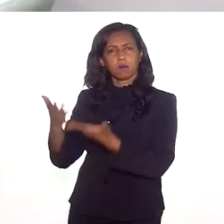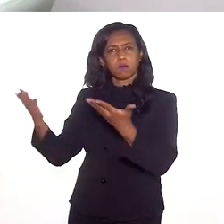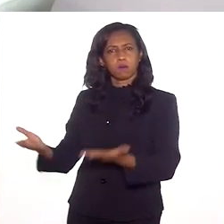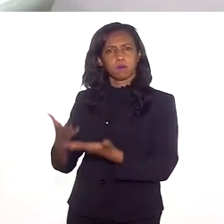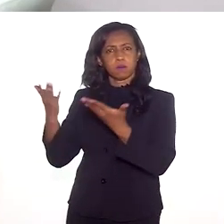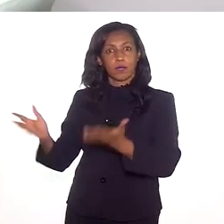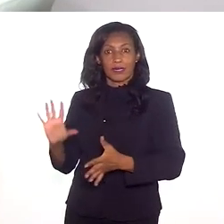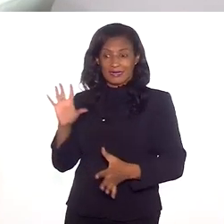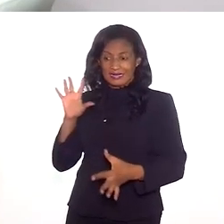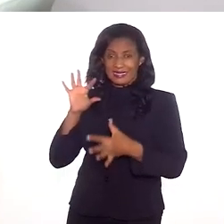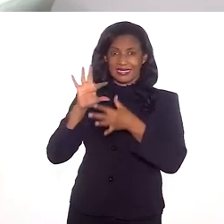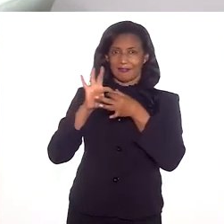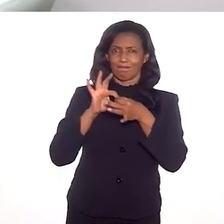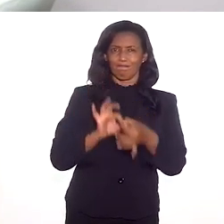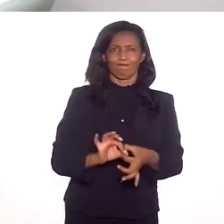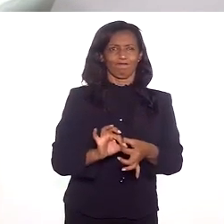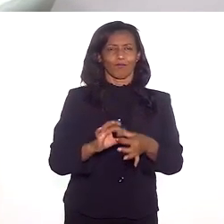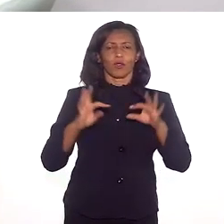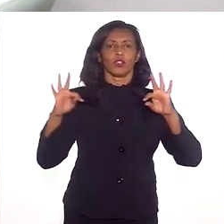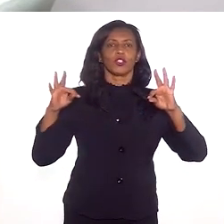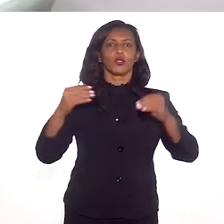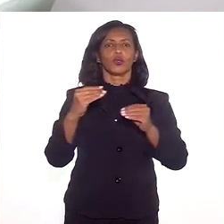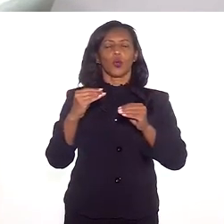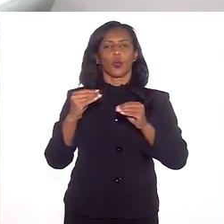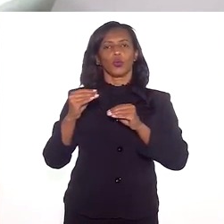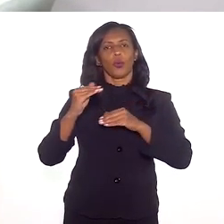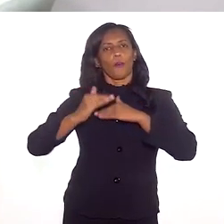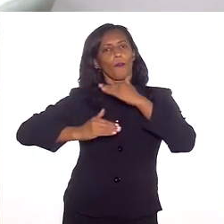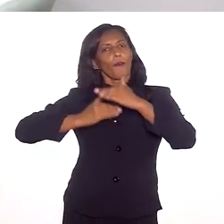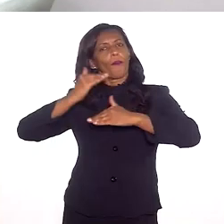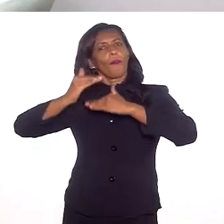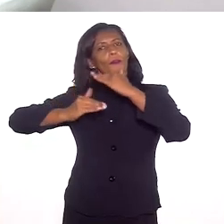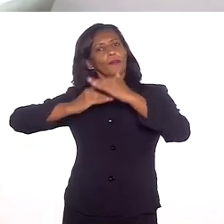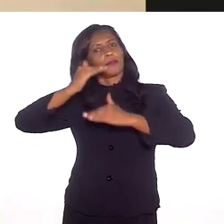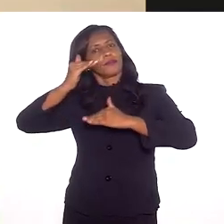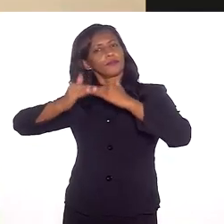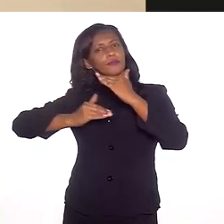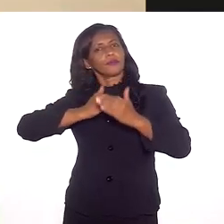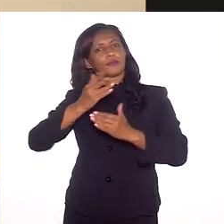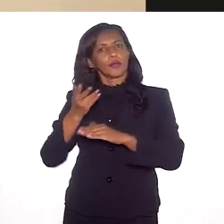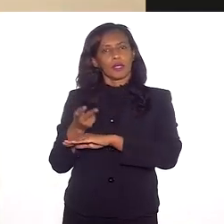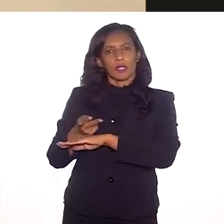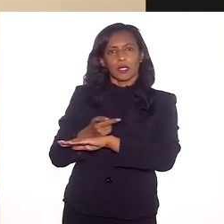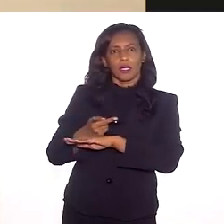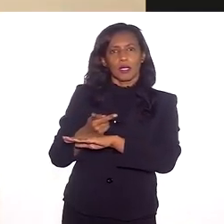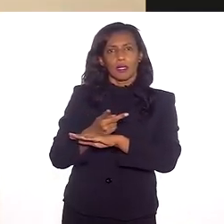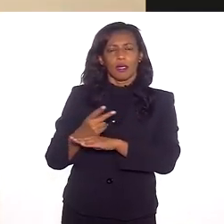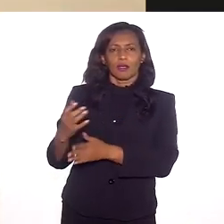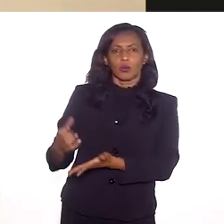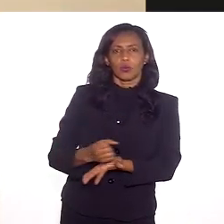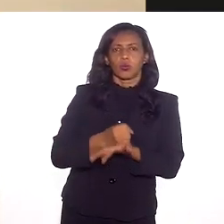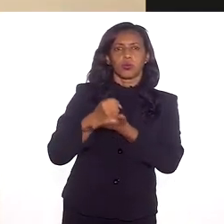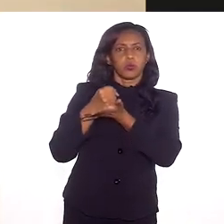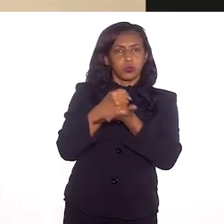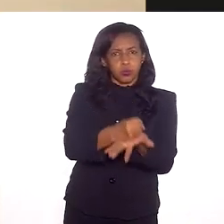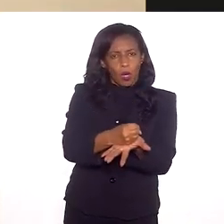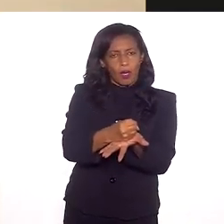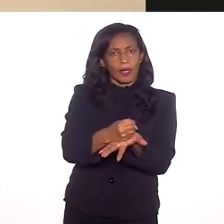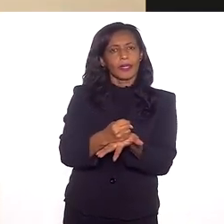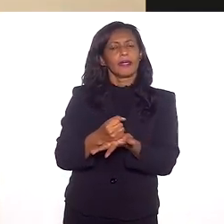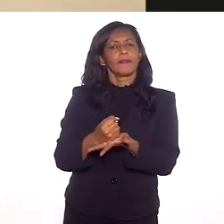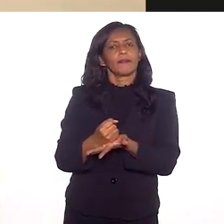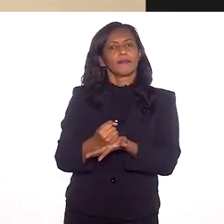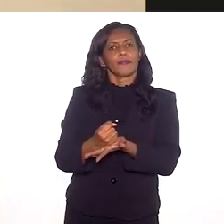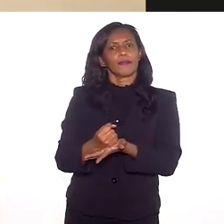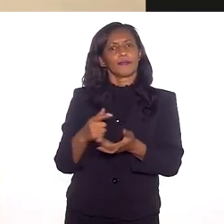deve ser o eixo sempre de todo o projeto de desenvolvimento que busca ser sustentável e que busca